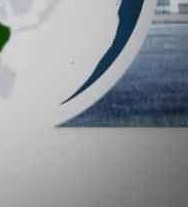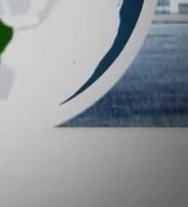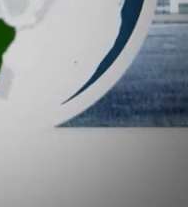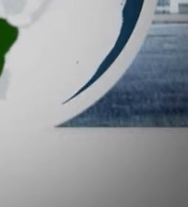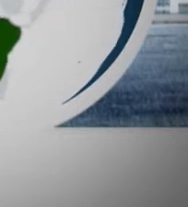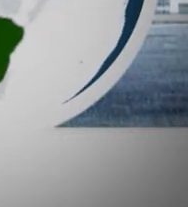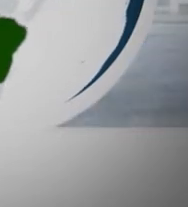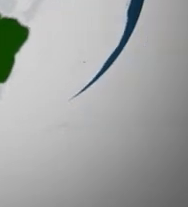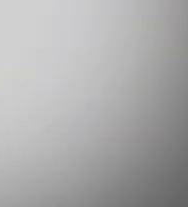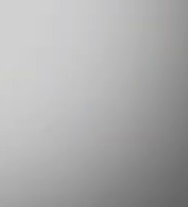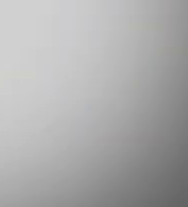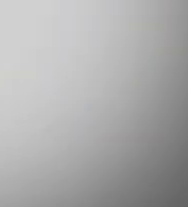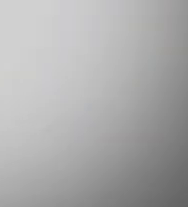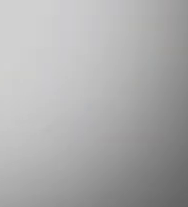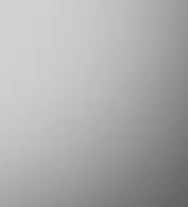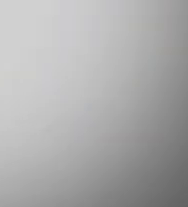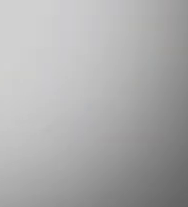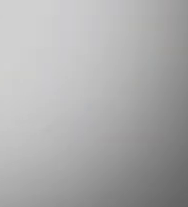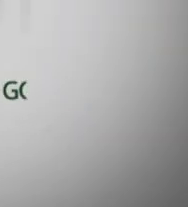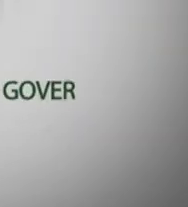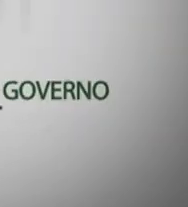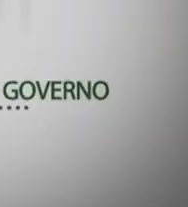E aí